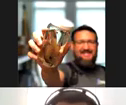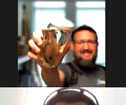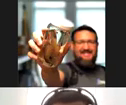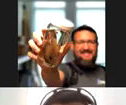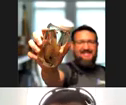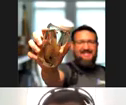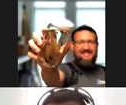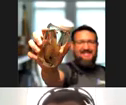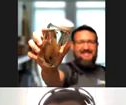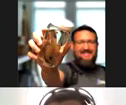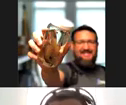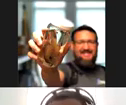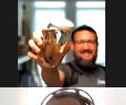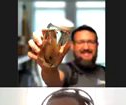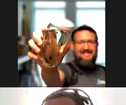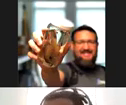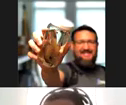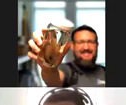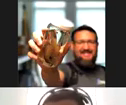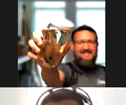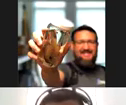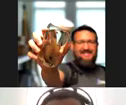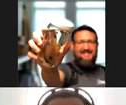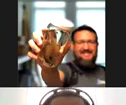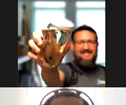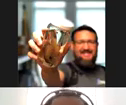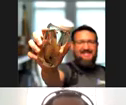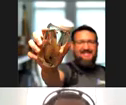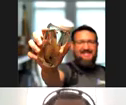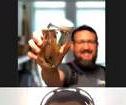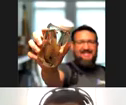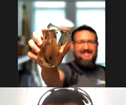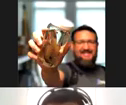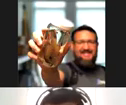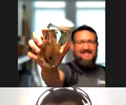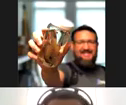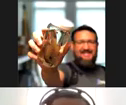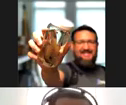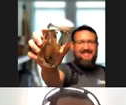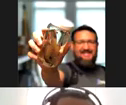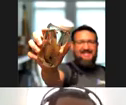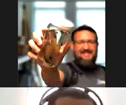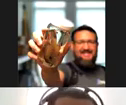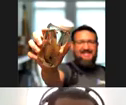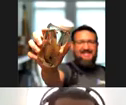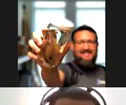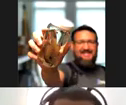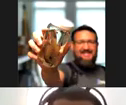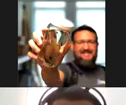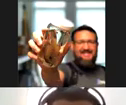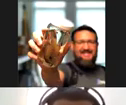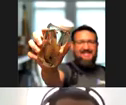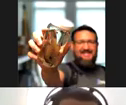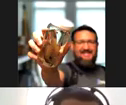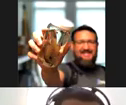vez, depois de trabalhar tanto tempo com modelo de nicho, já estava saco cheio de modelo de nicho. Né? Não é de saco cheio, não, porque eu queria fazer outra coisa também. E aí eu